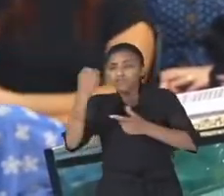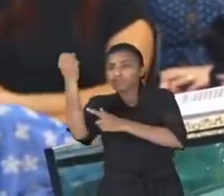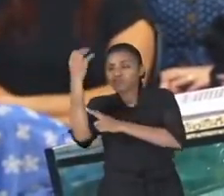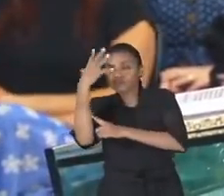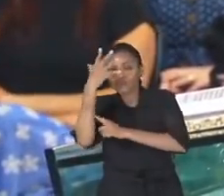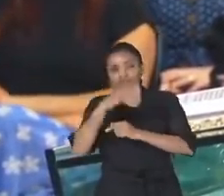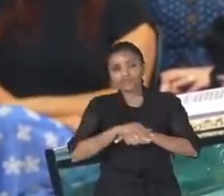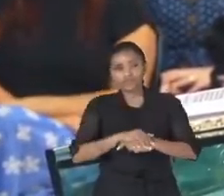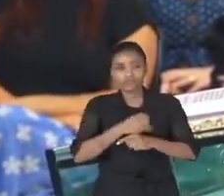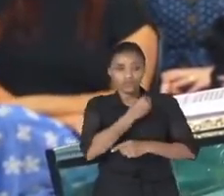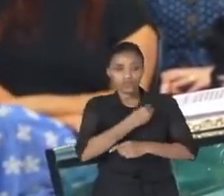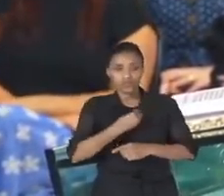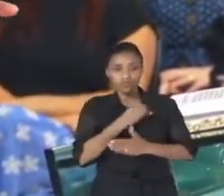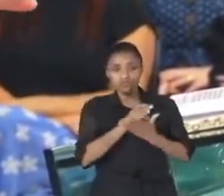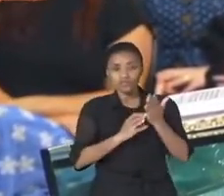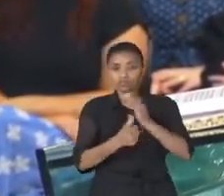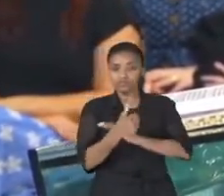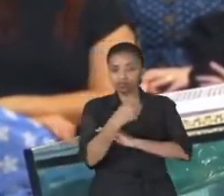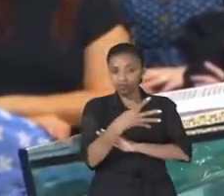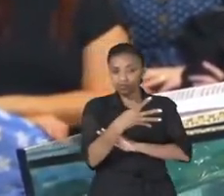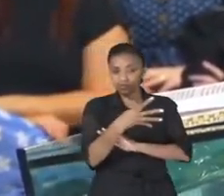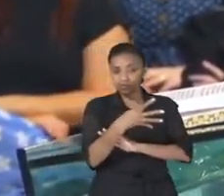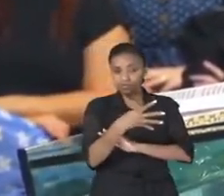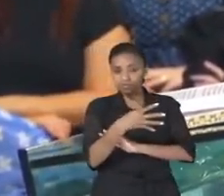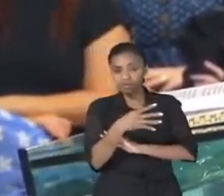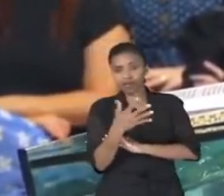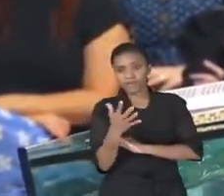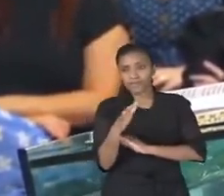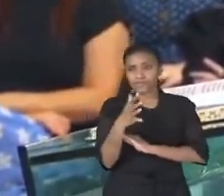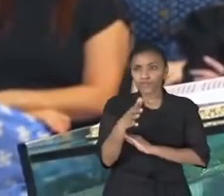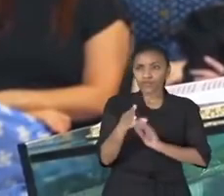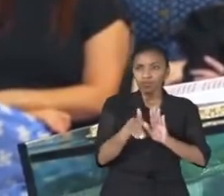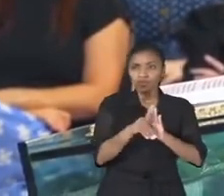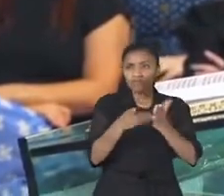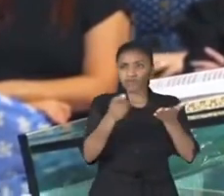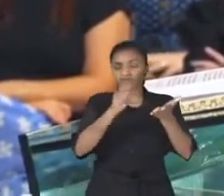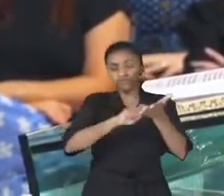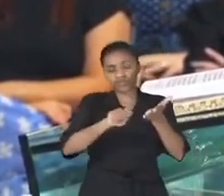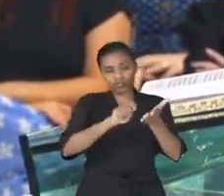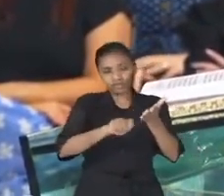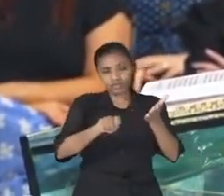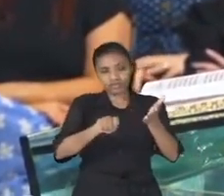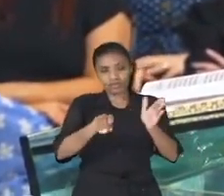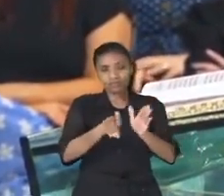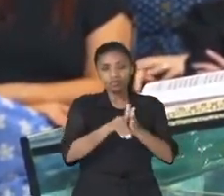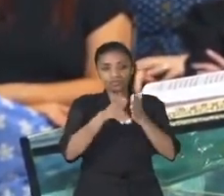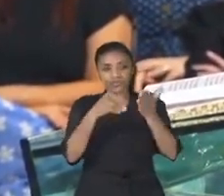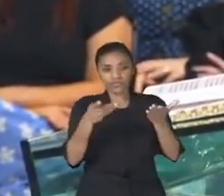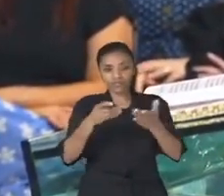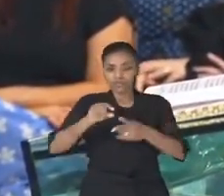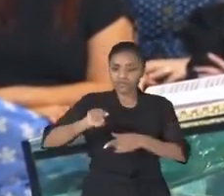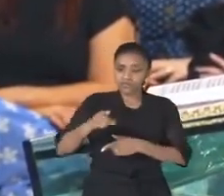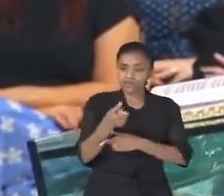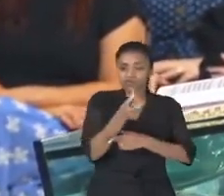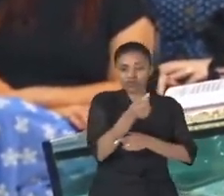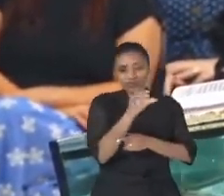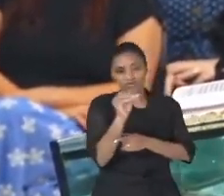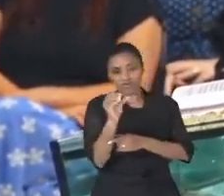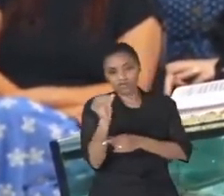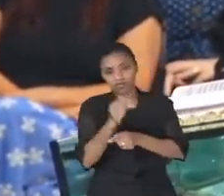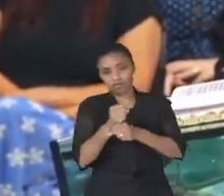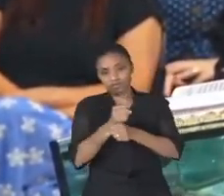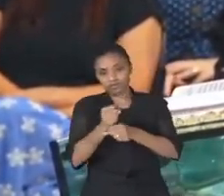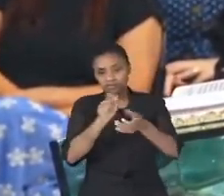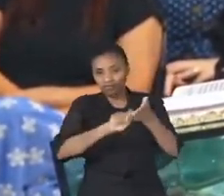bem, João 14, para mim, ele é mais ou menos como a Bíblia foi escrita. Como a Bíblia Sagrada levou 1.600 anos para ser escrita, ela não